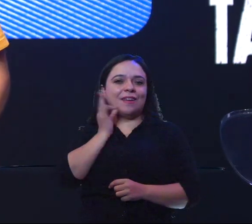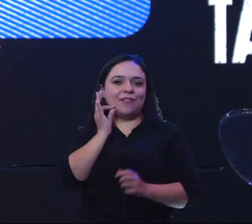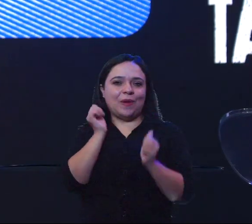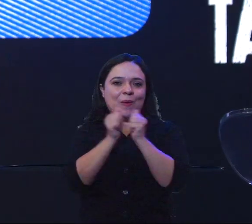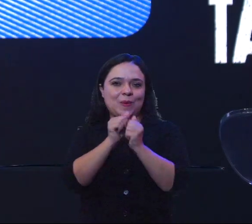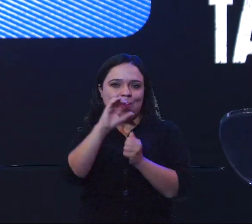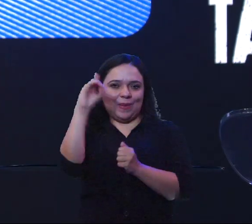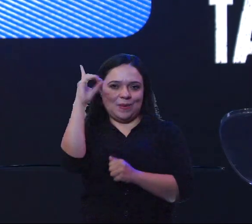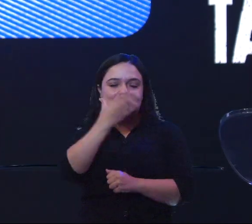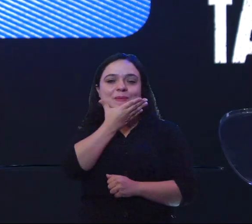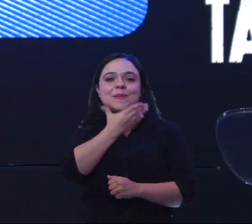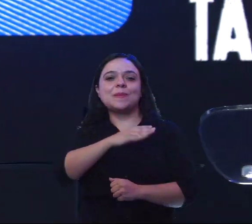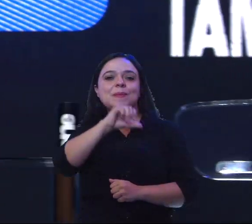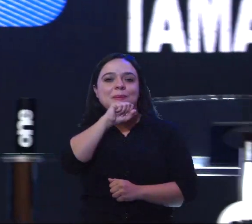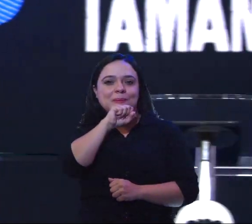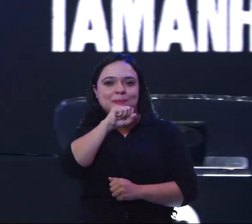Pai.